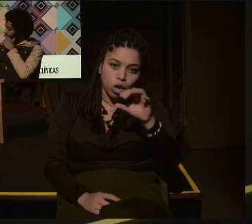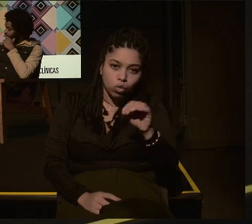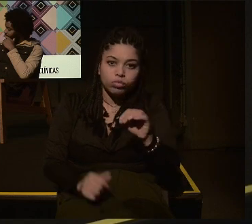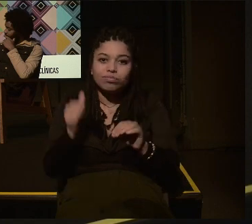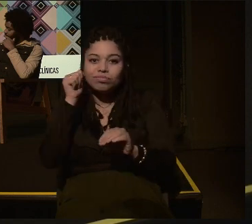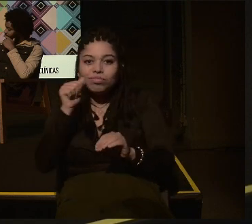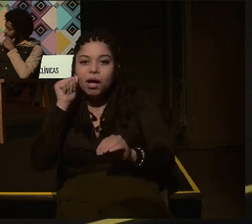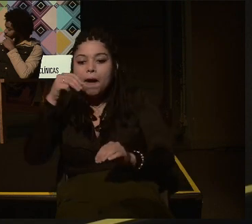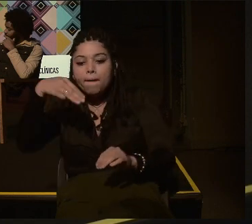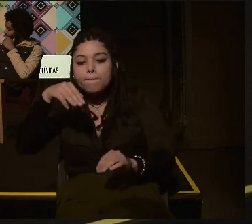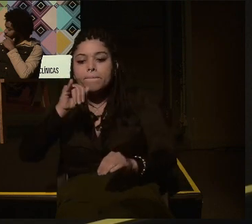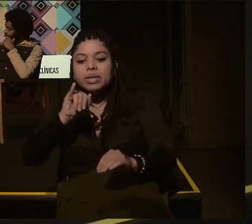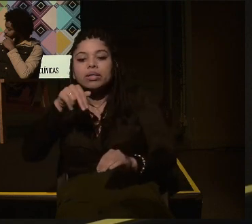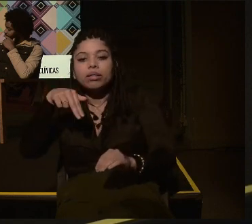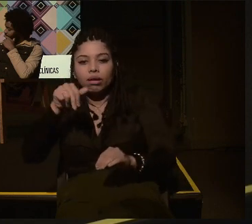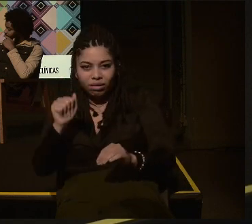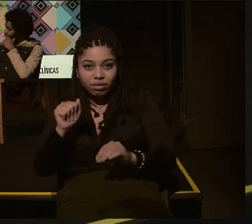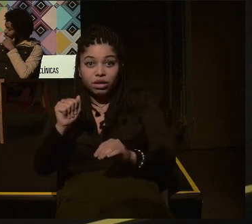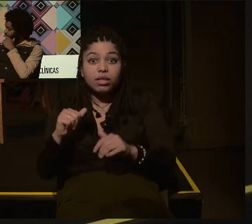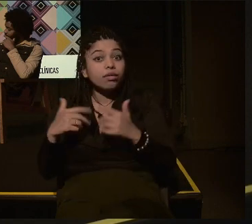no vai e vem.